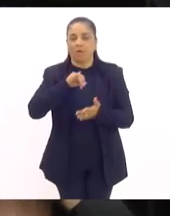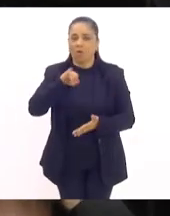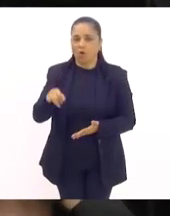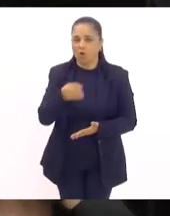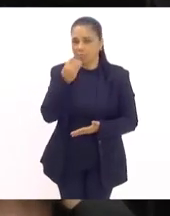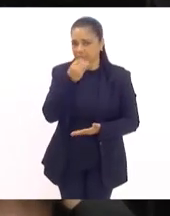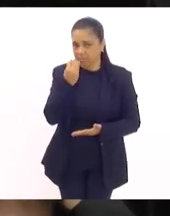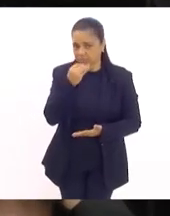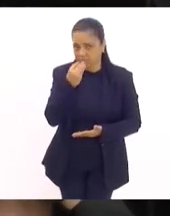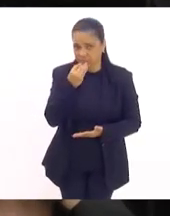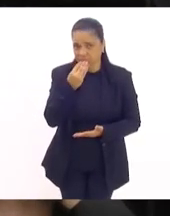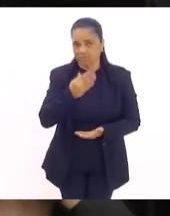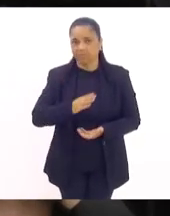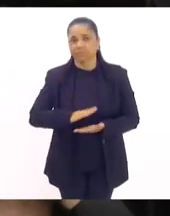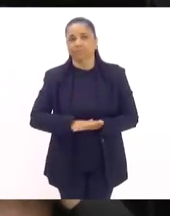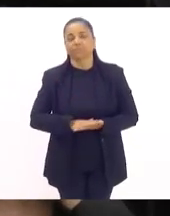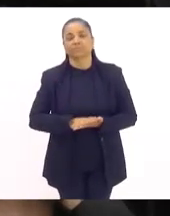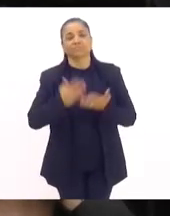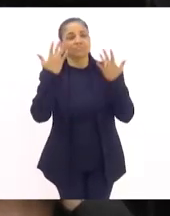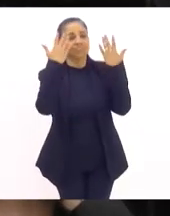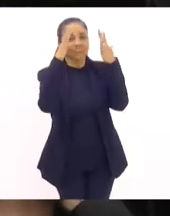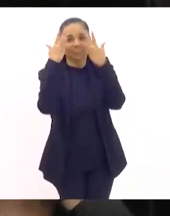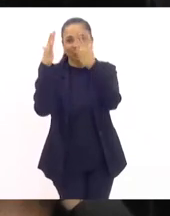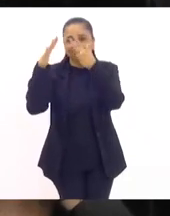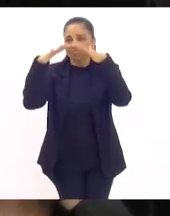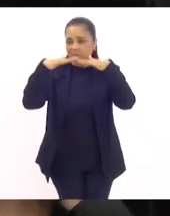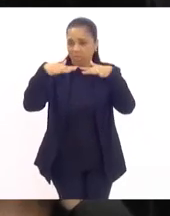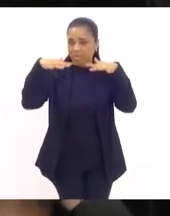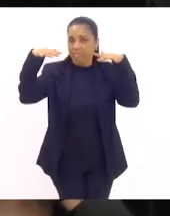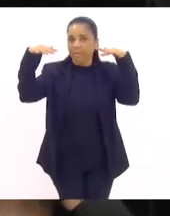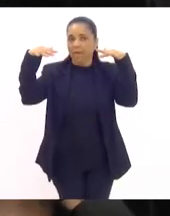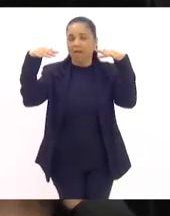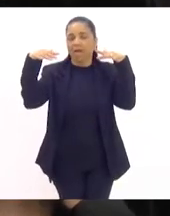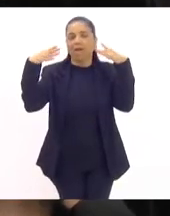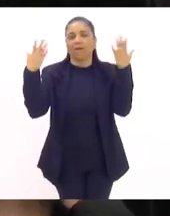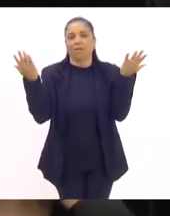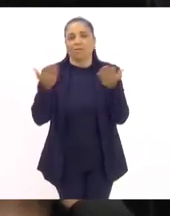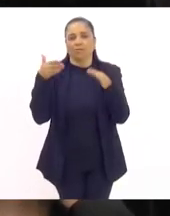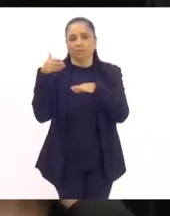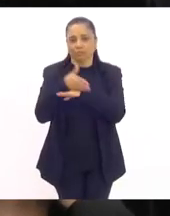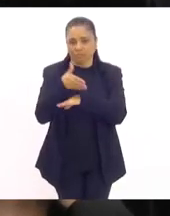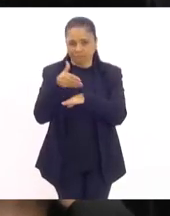oportunidade e saudar a galeria aqui presente,